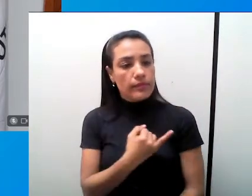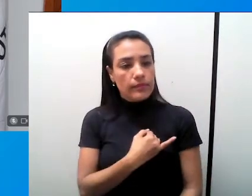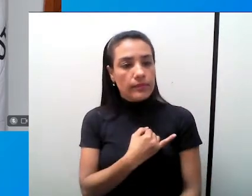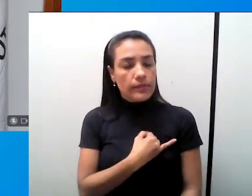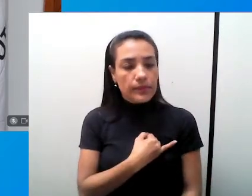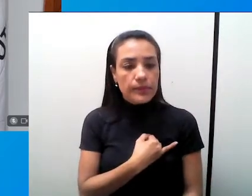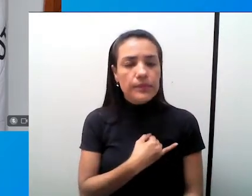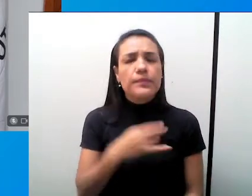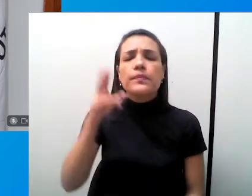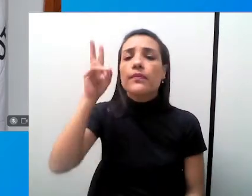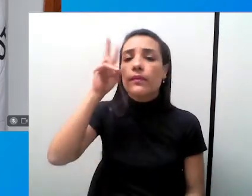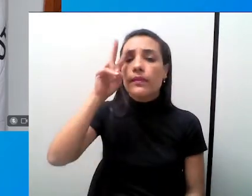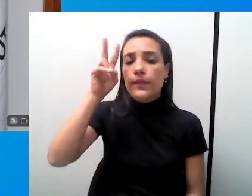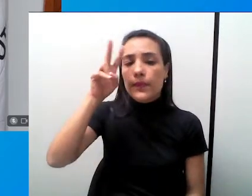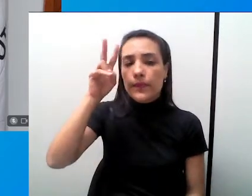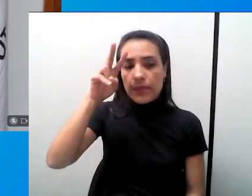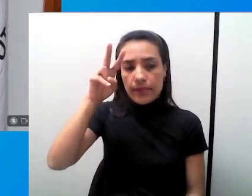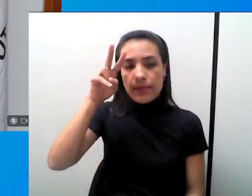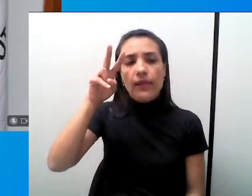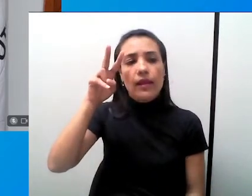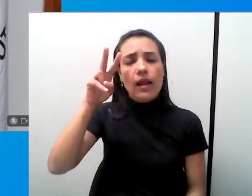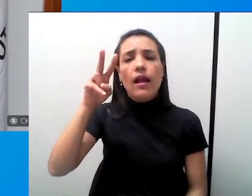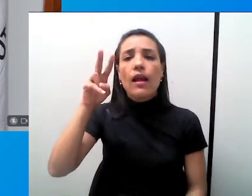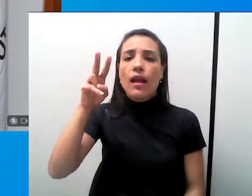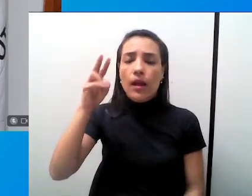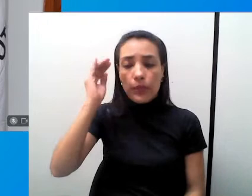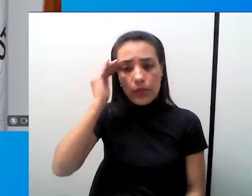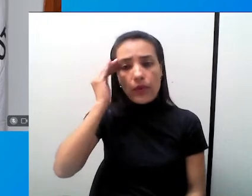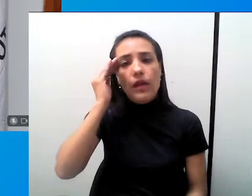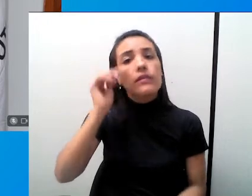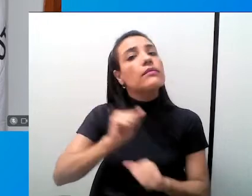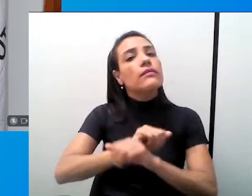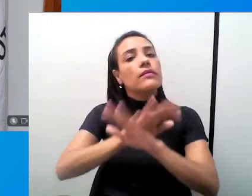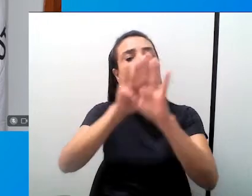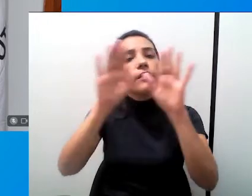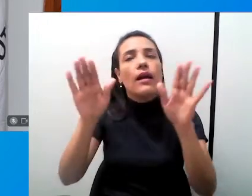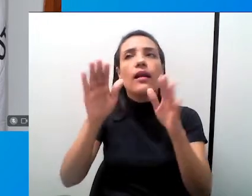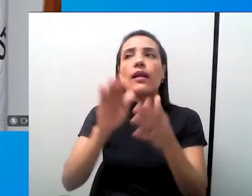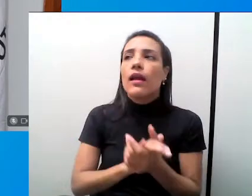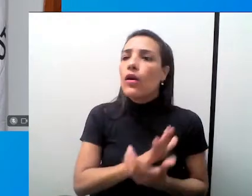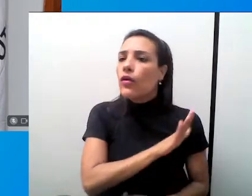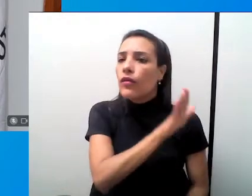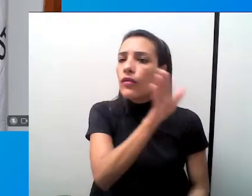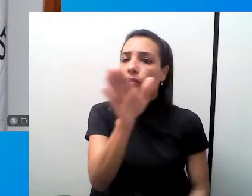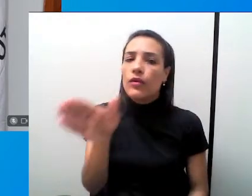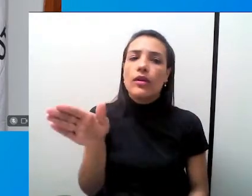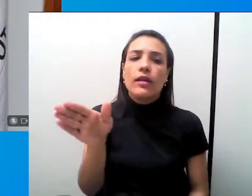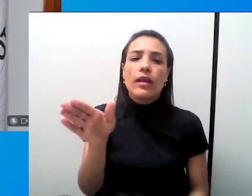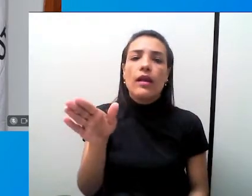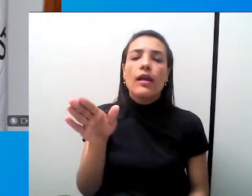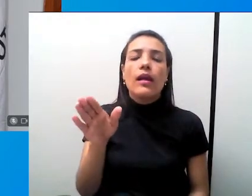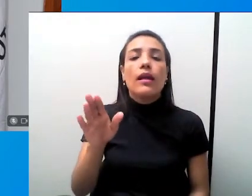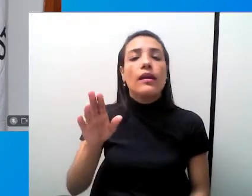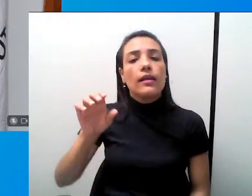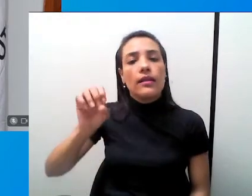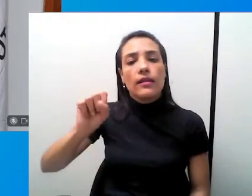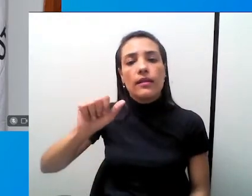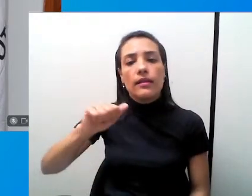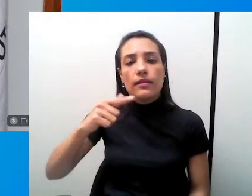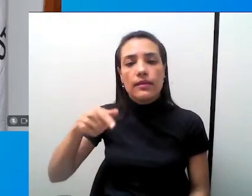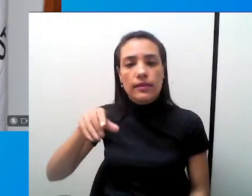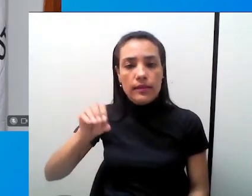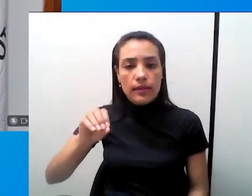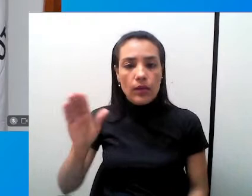e eu me lembro, assim, com clareza, de uma instituição que eu fui, que se chama San Marcos. É uma universidade com